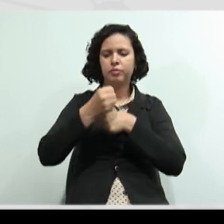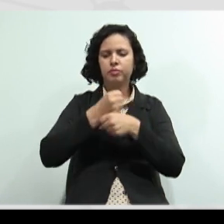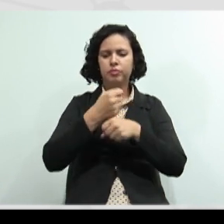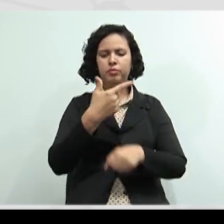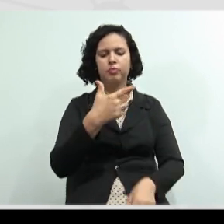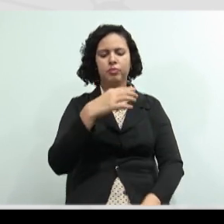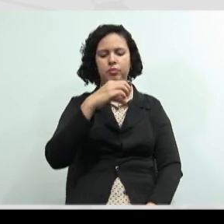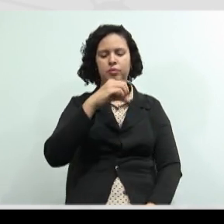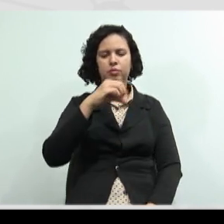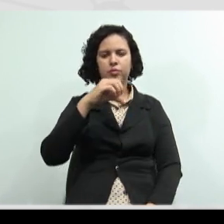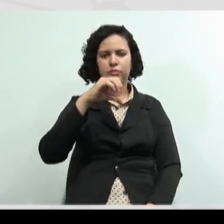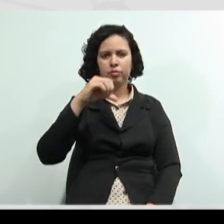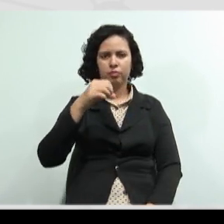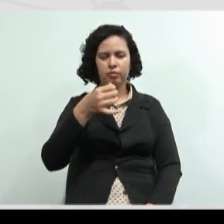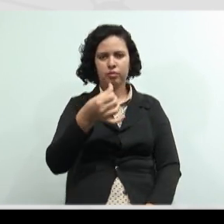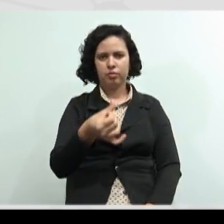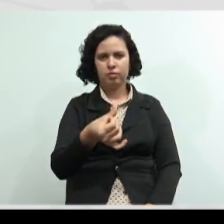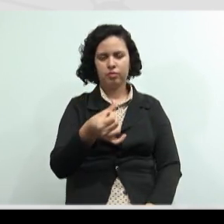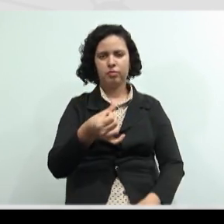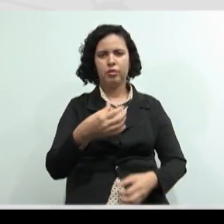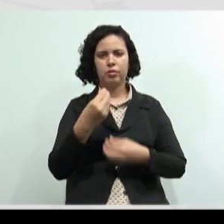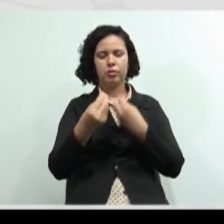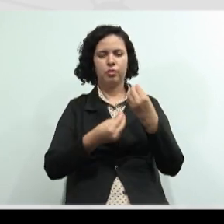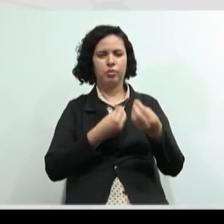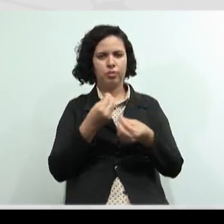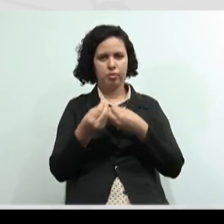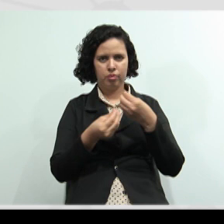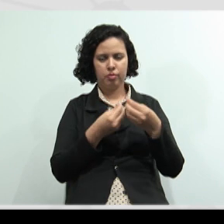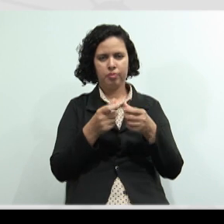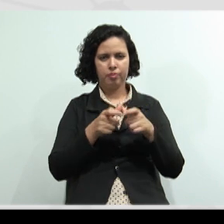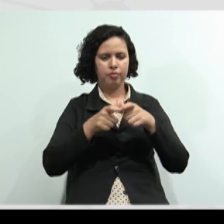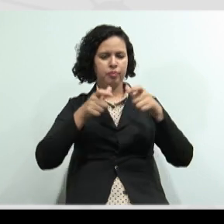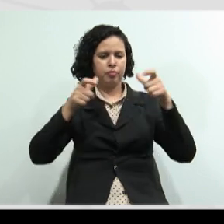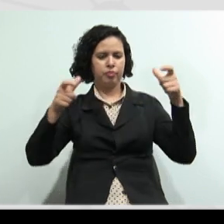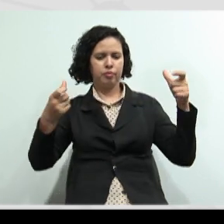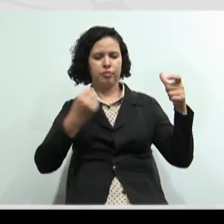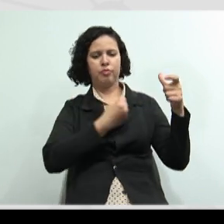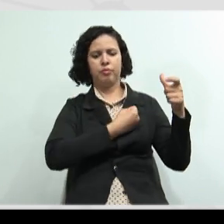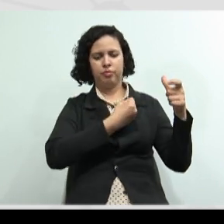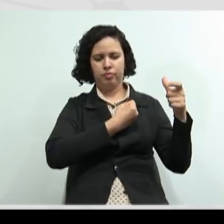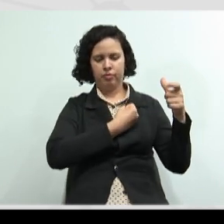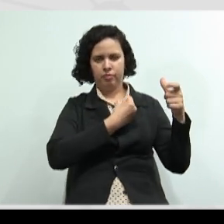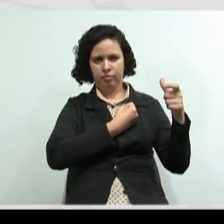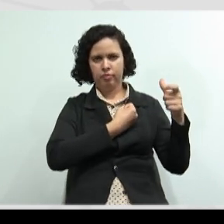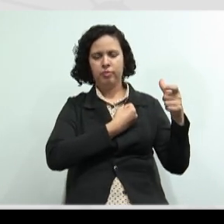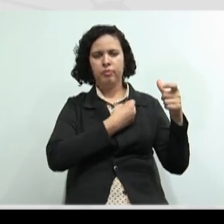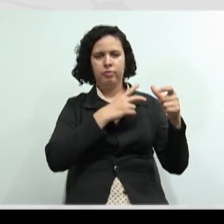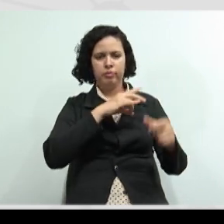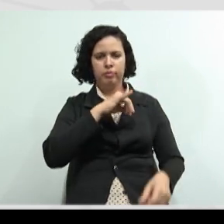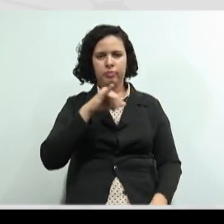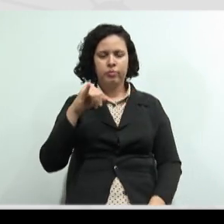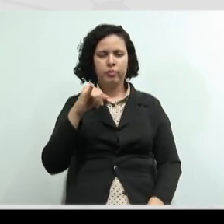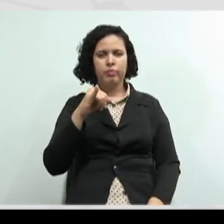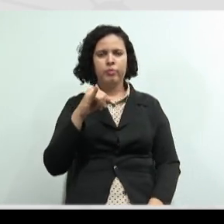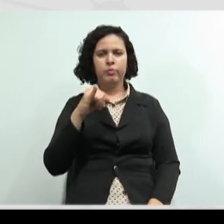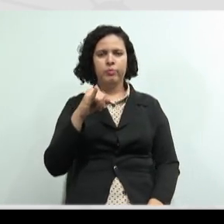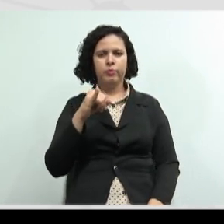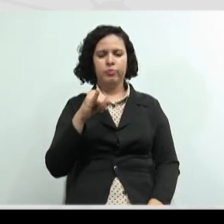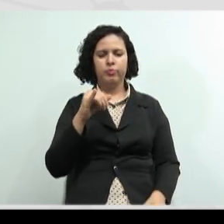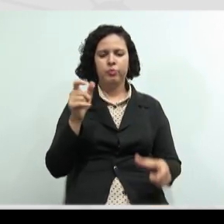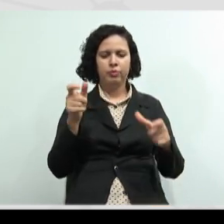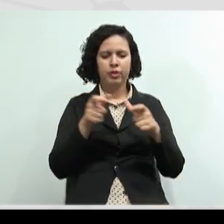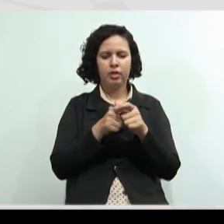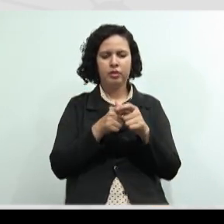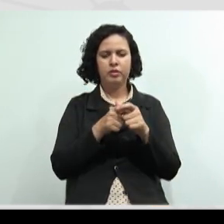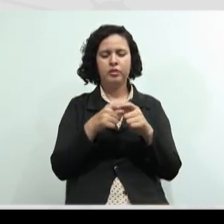relativamente atualizados que a gente vai mostrar como esse grande número de propriedades vai ocupar uma parcela pequena, por causa das